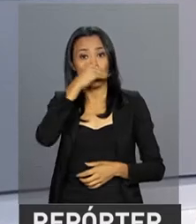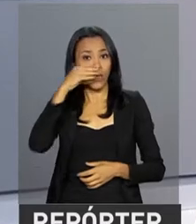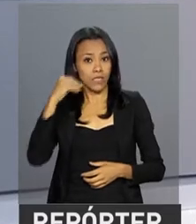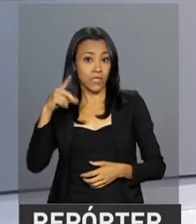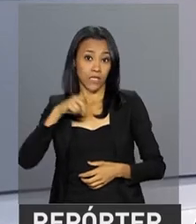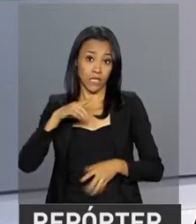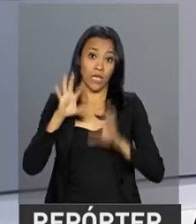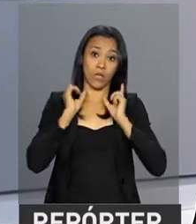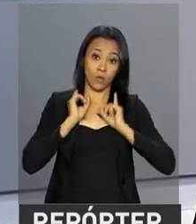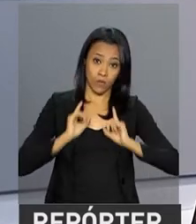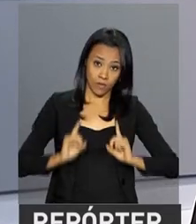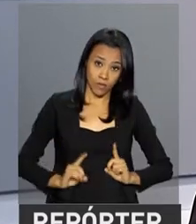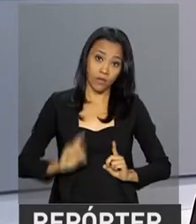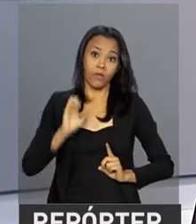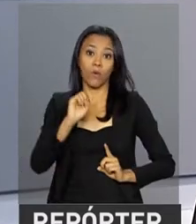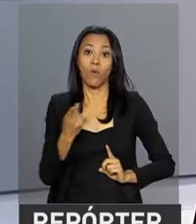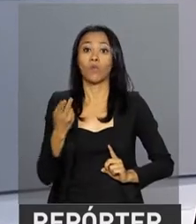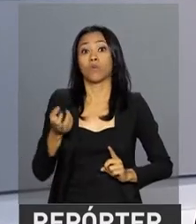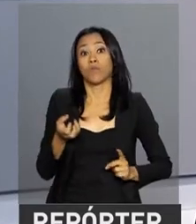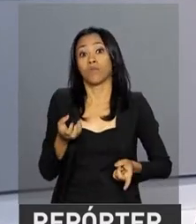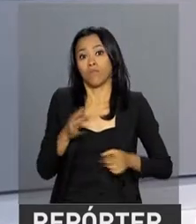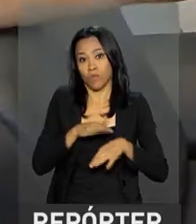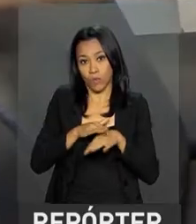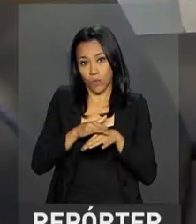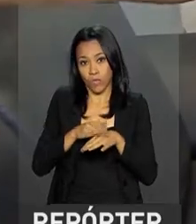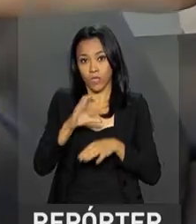com alguma deficiência ou doença crônica